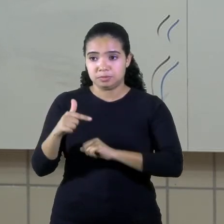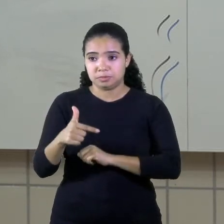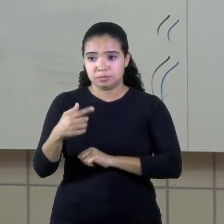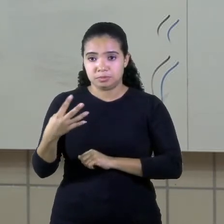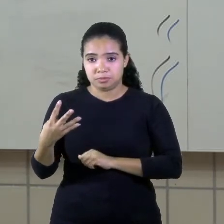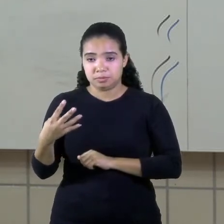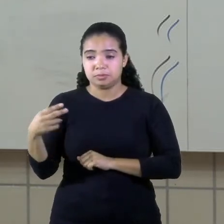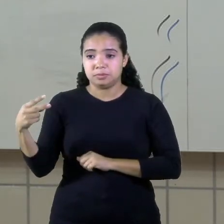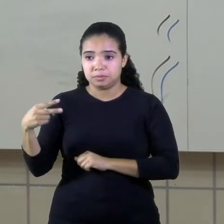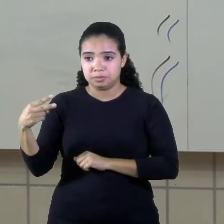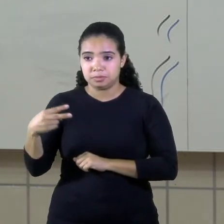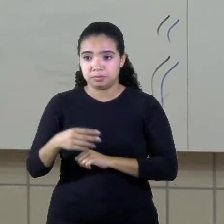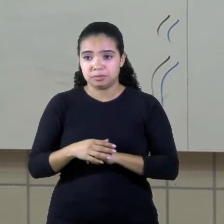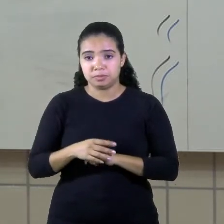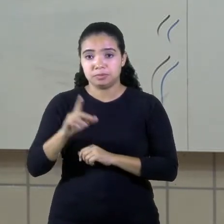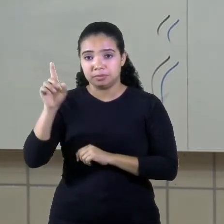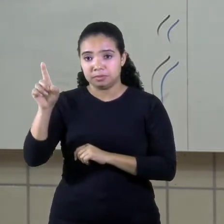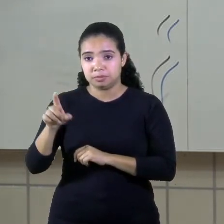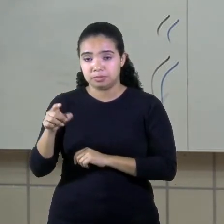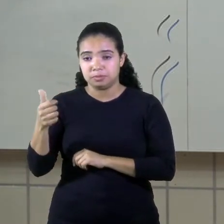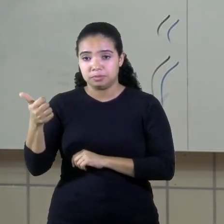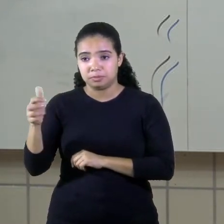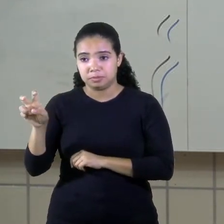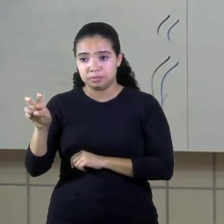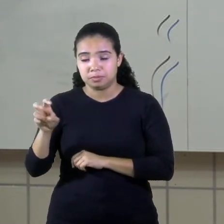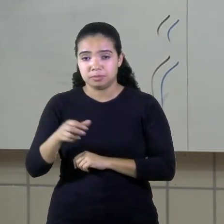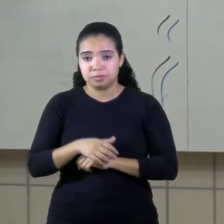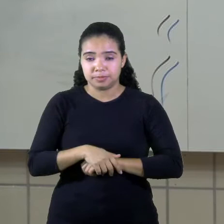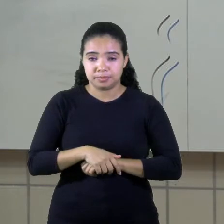assim como x está para 15.